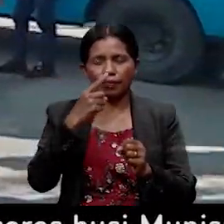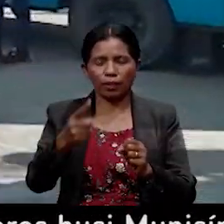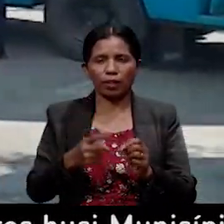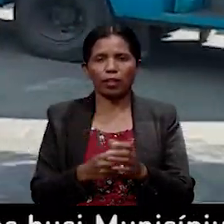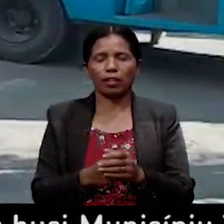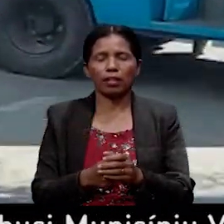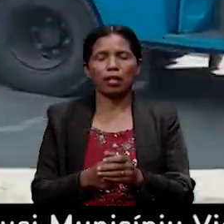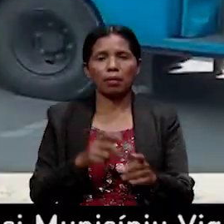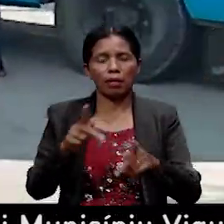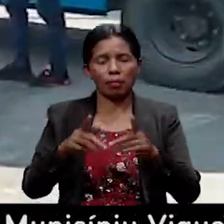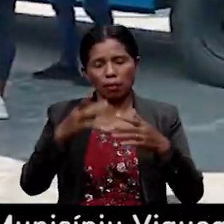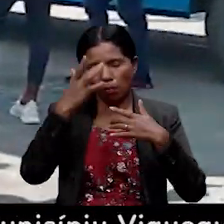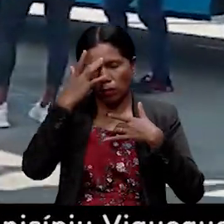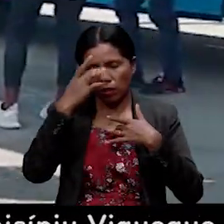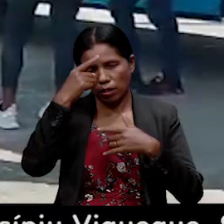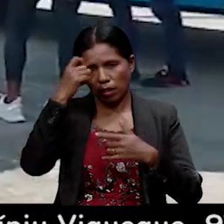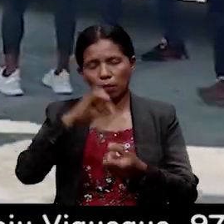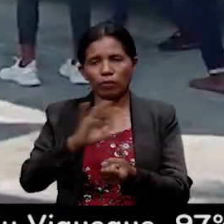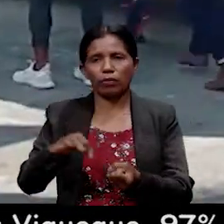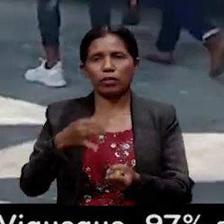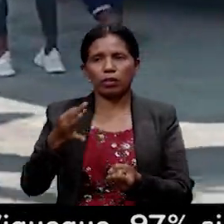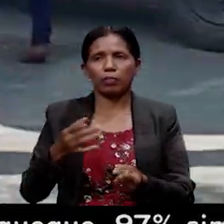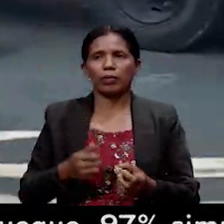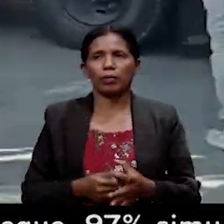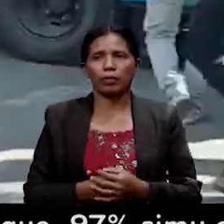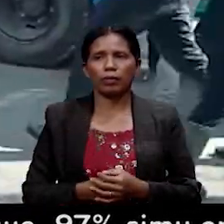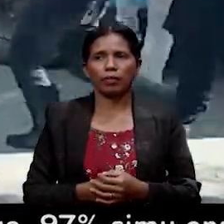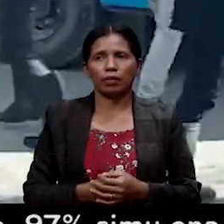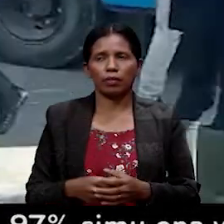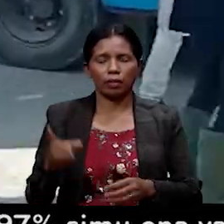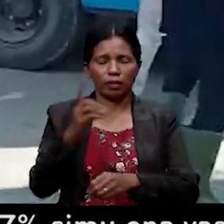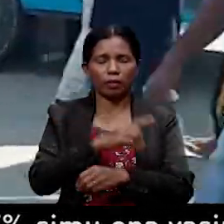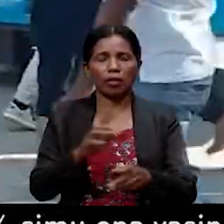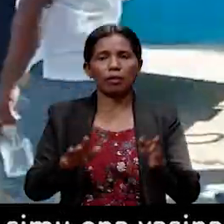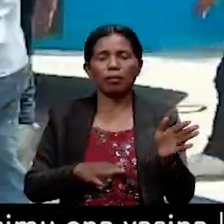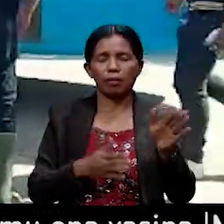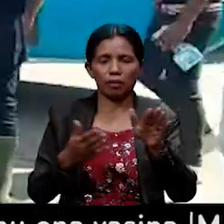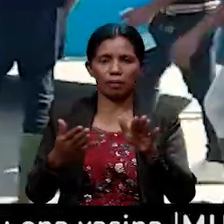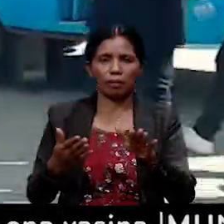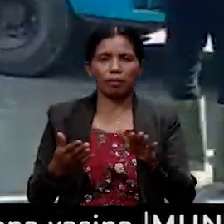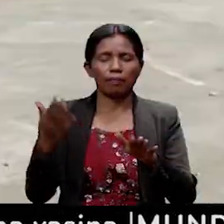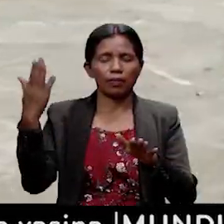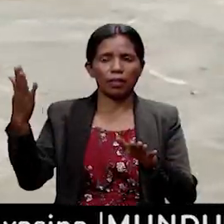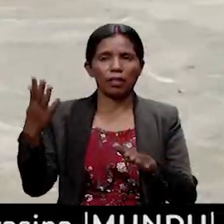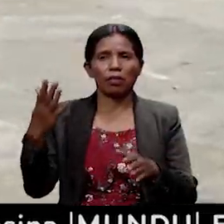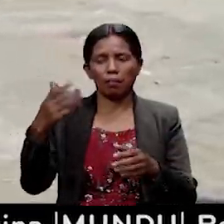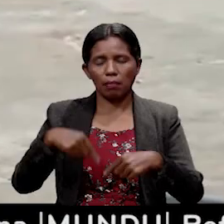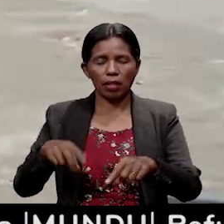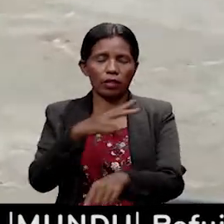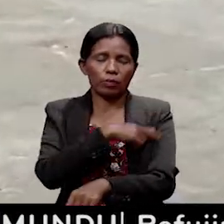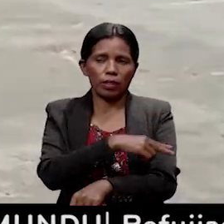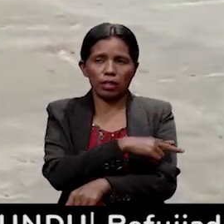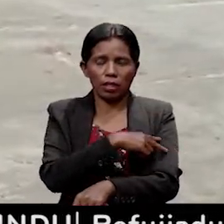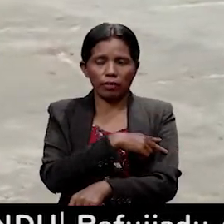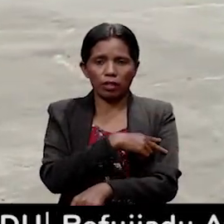respiratória aguda, tamba COVID-19. Iha loron nekeras matebian halau tratamento iha Veracruz, tuir